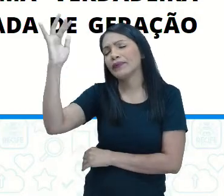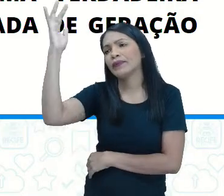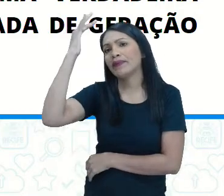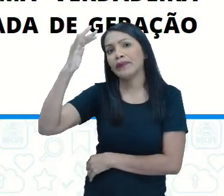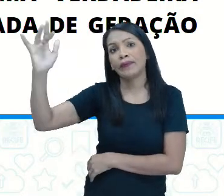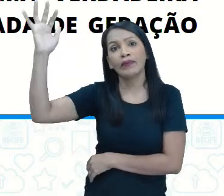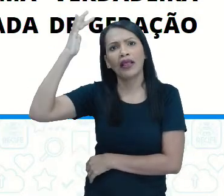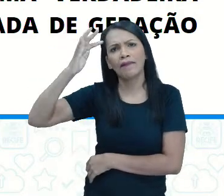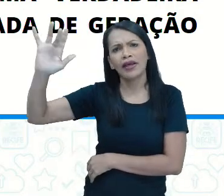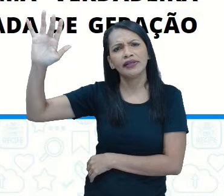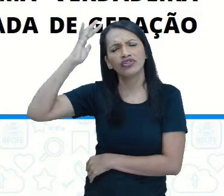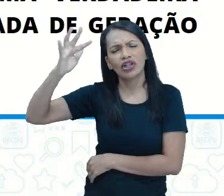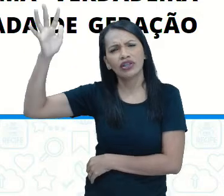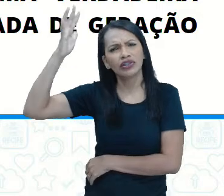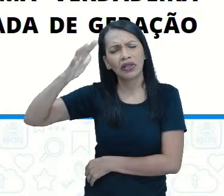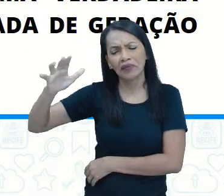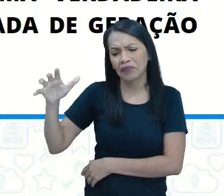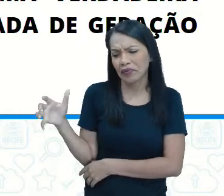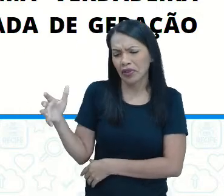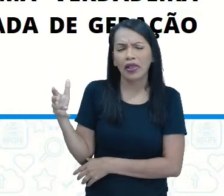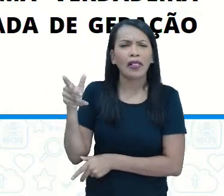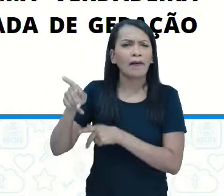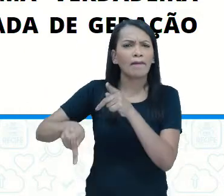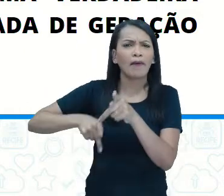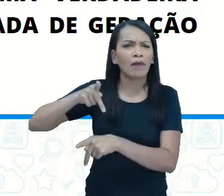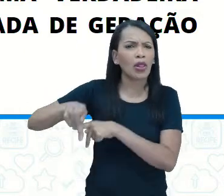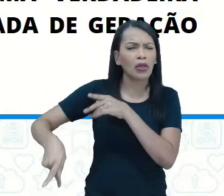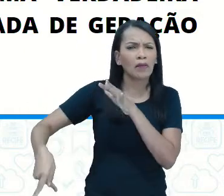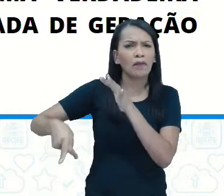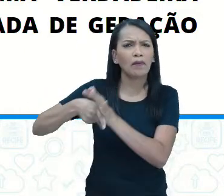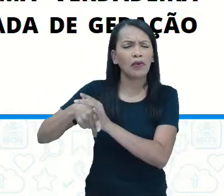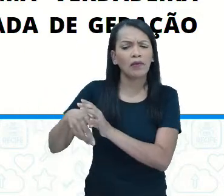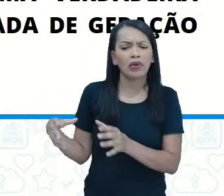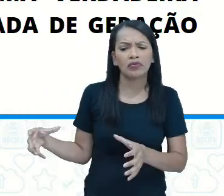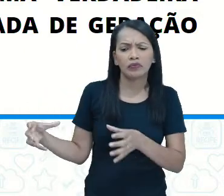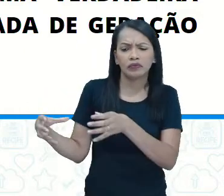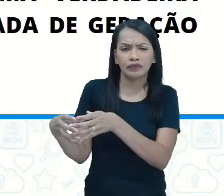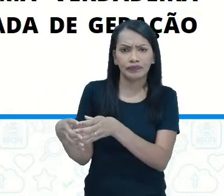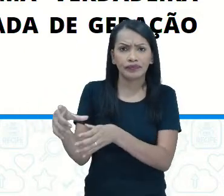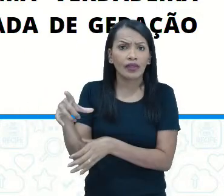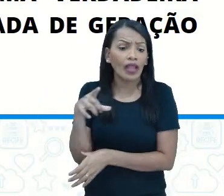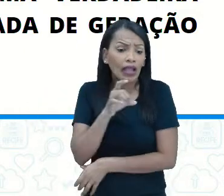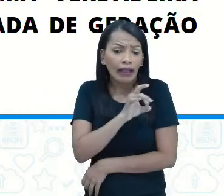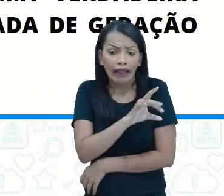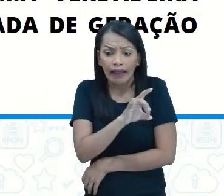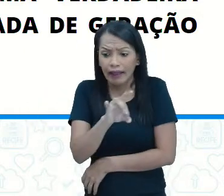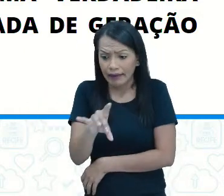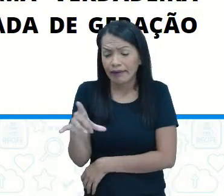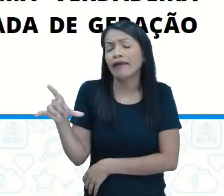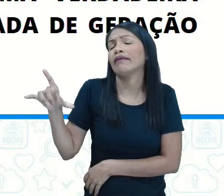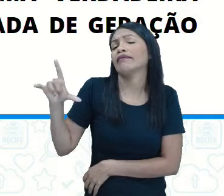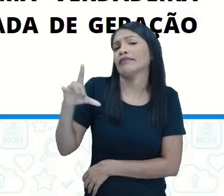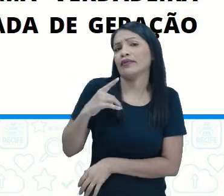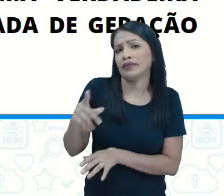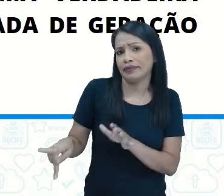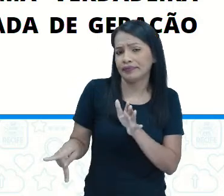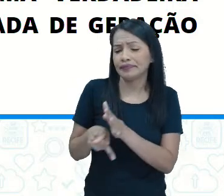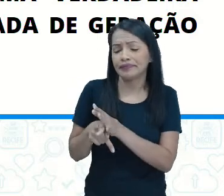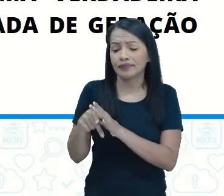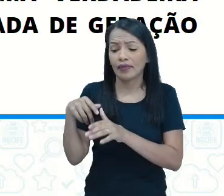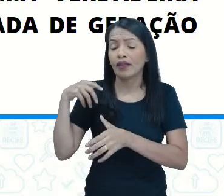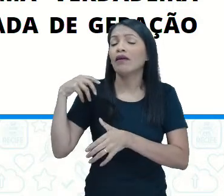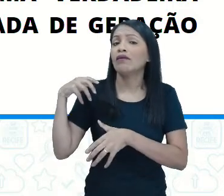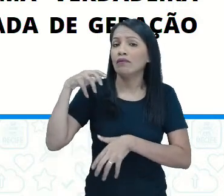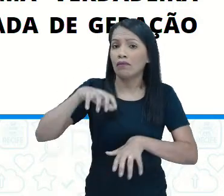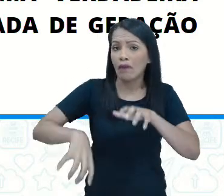um povo, de uma região, não é? Cada região tem a sua lenda, não é? Como uma verdadeira tradição,